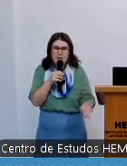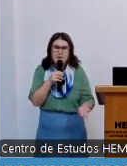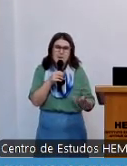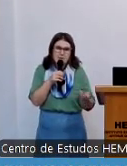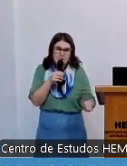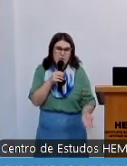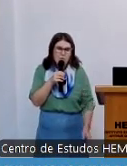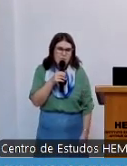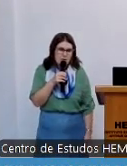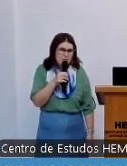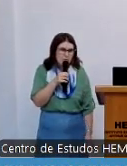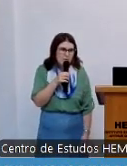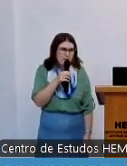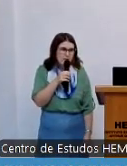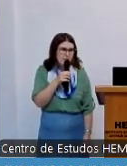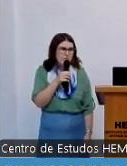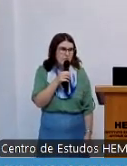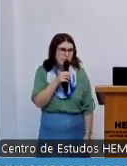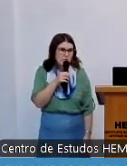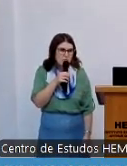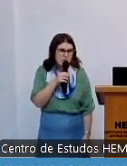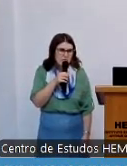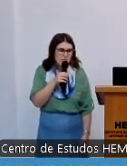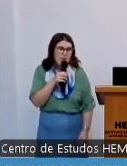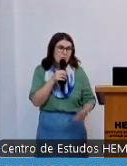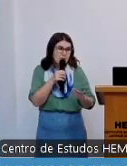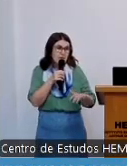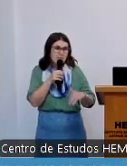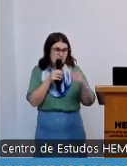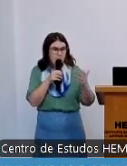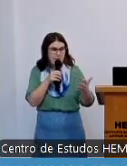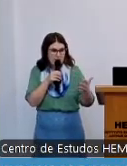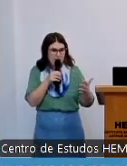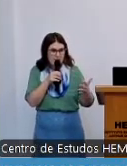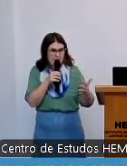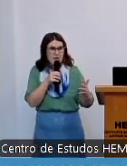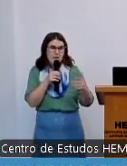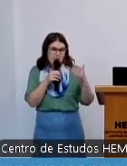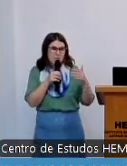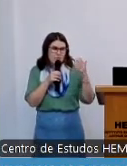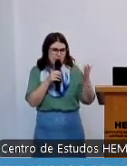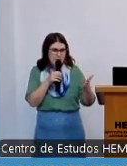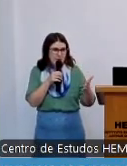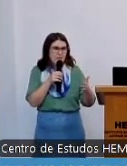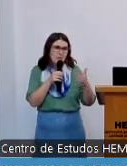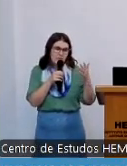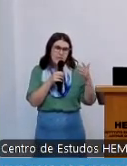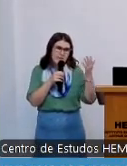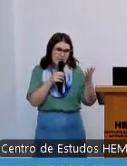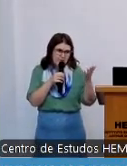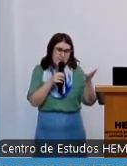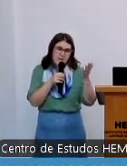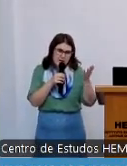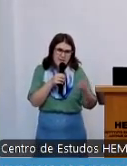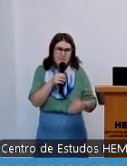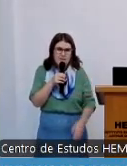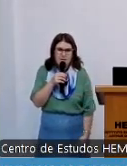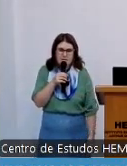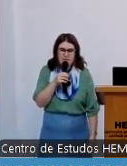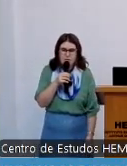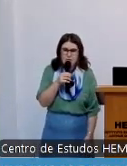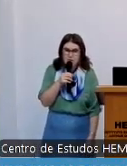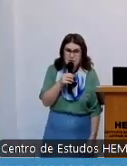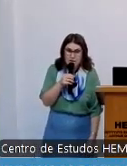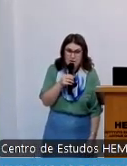inclusive, teria uma coordenação adjunta, que a coordenação pela lei, isso está dado, que precisava ser